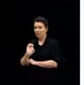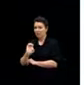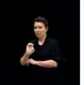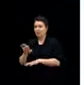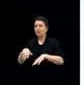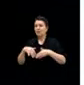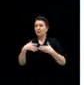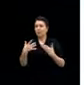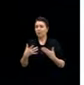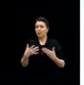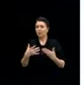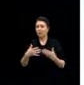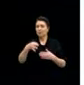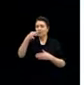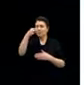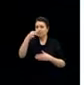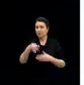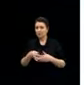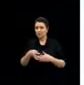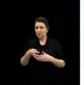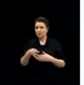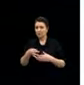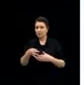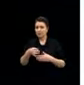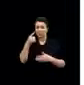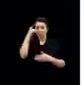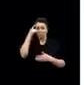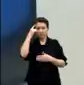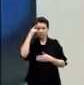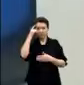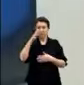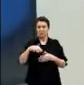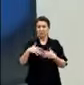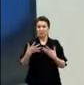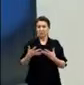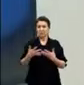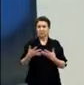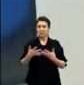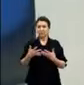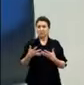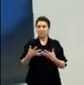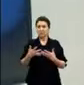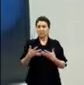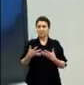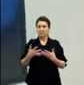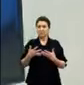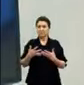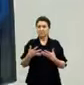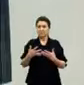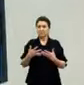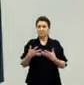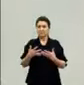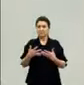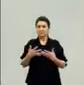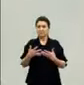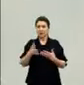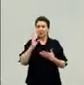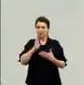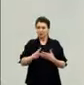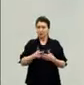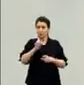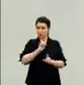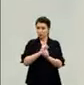que nós podemos ver o cálcio em maior quantidade? Pensa aí, gente. Onde será? Já deram a